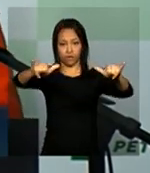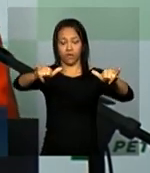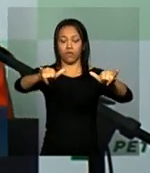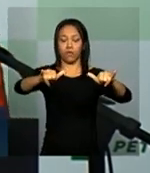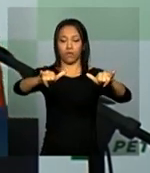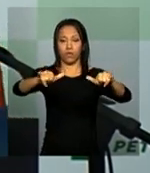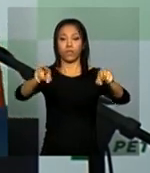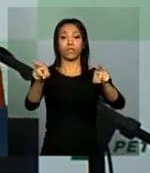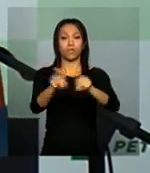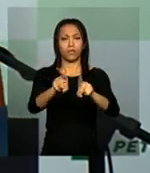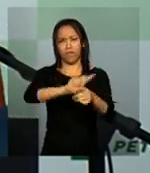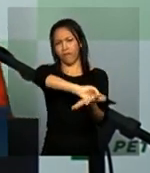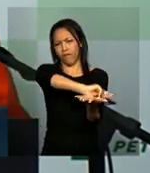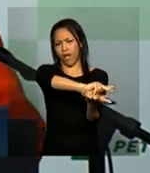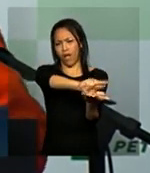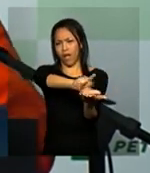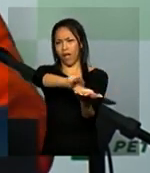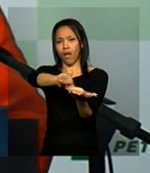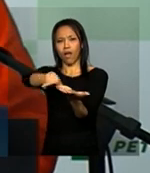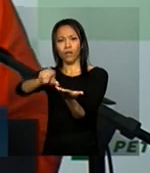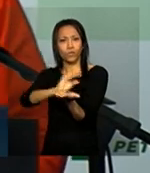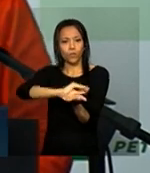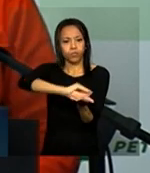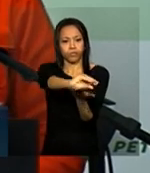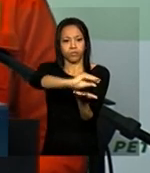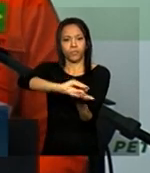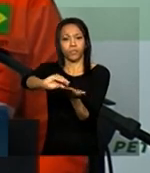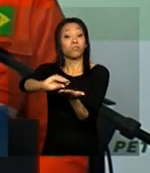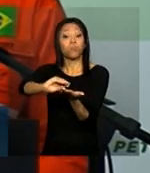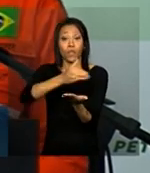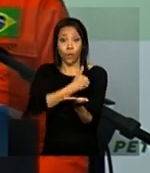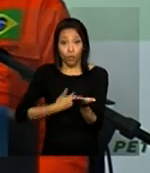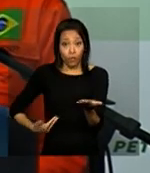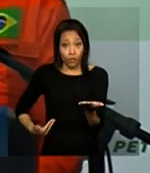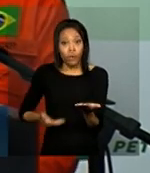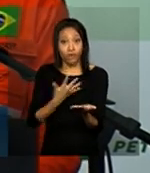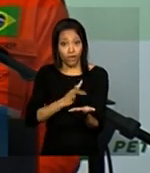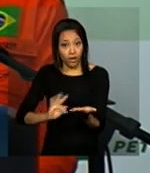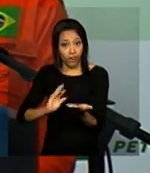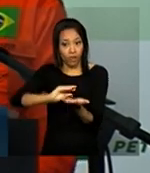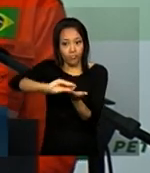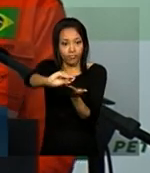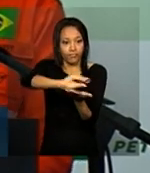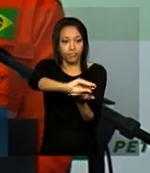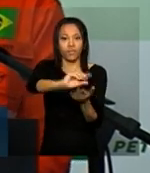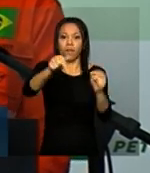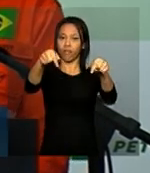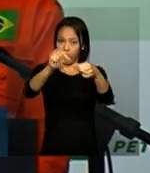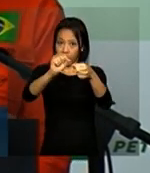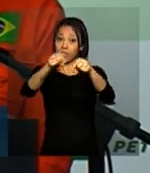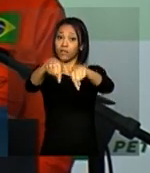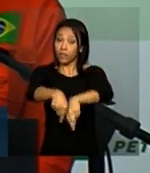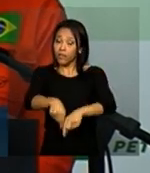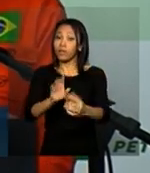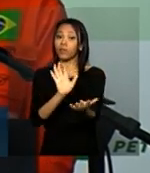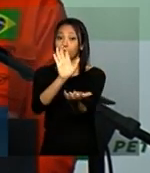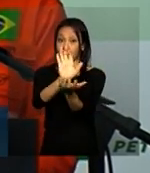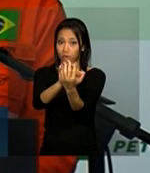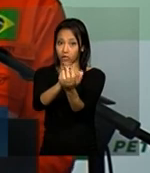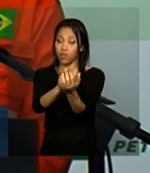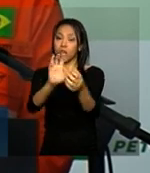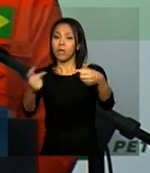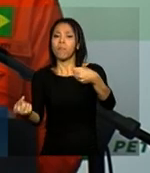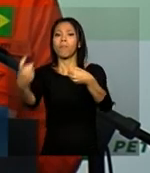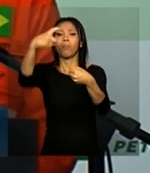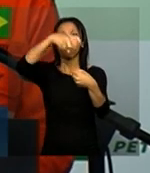anunciar um conjunto de investimentos que o governo federal vai fazer aqui em parceria